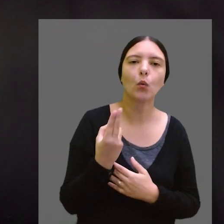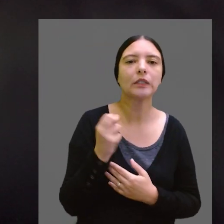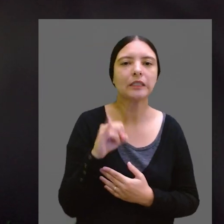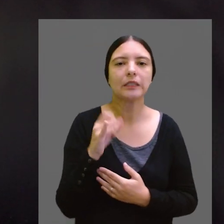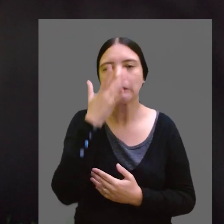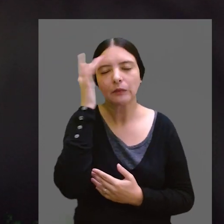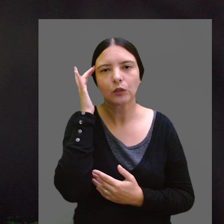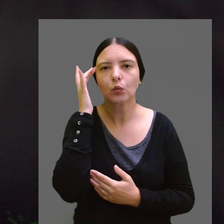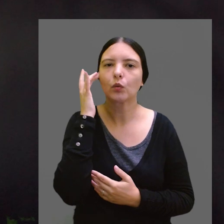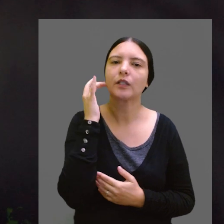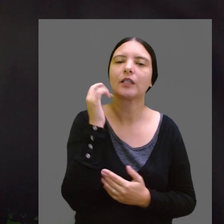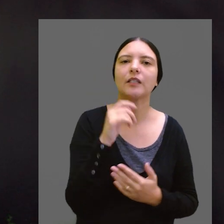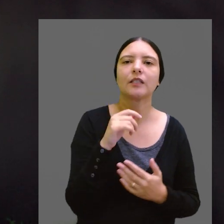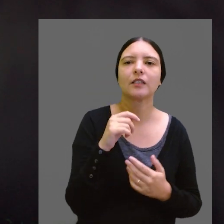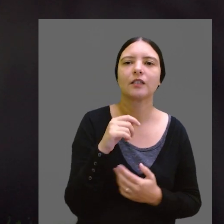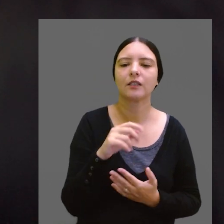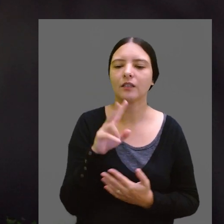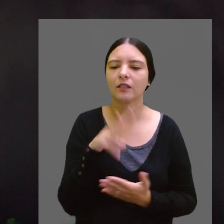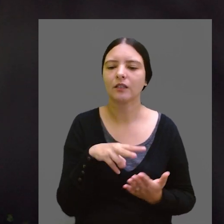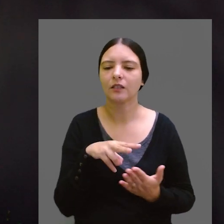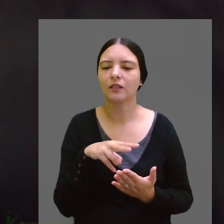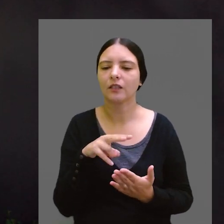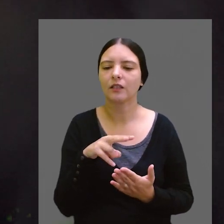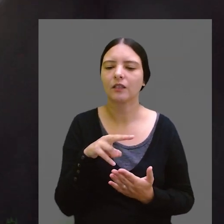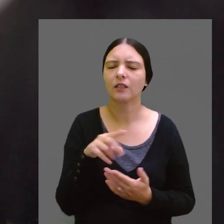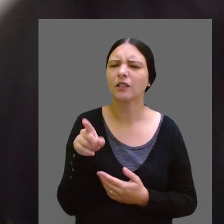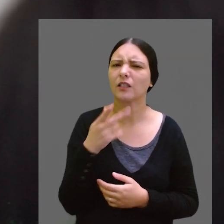alguém, quem fala inglês aí correntemente? Tem alguém?